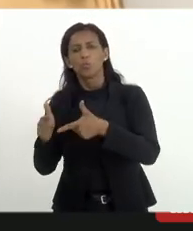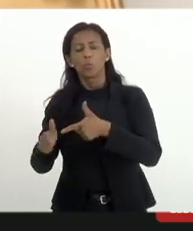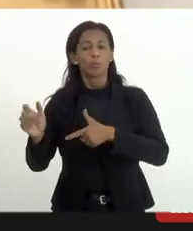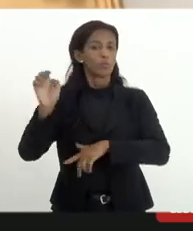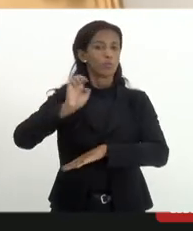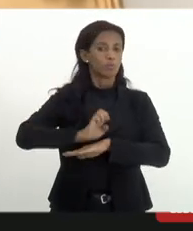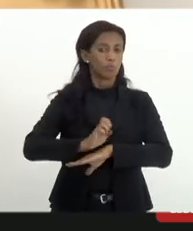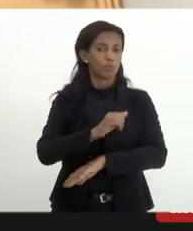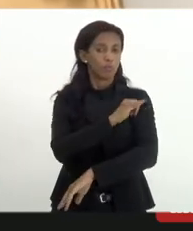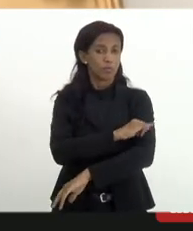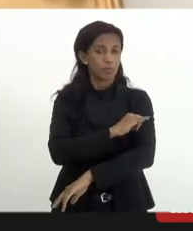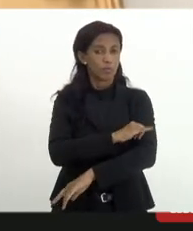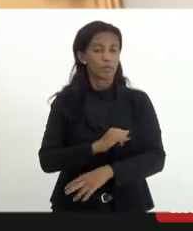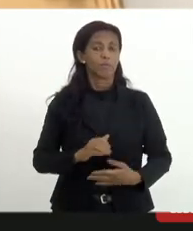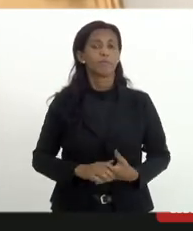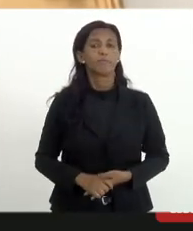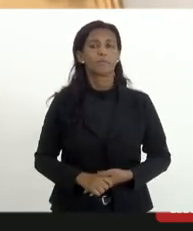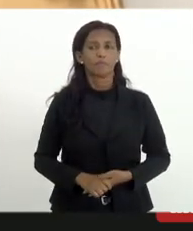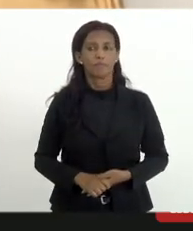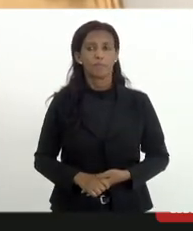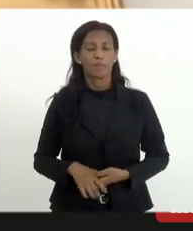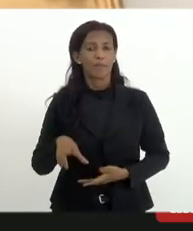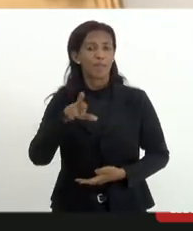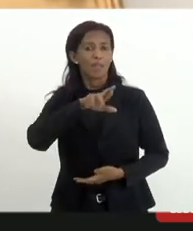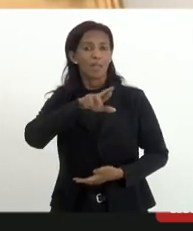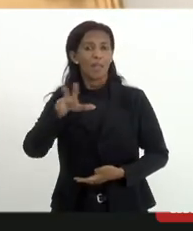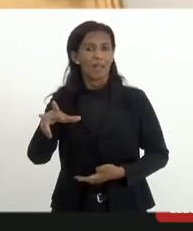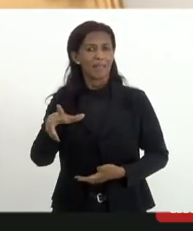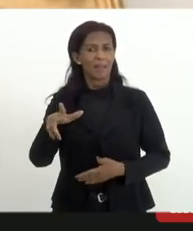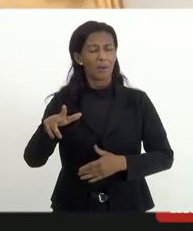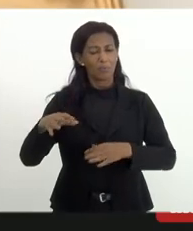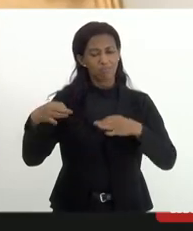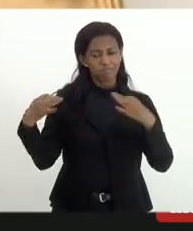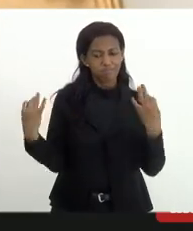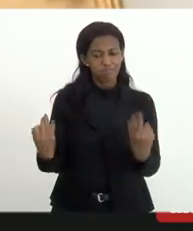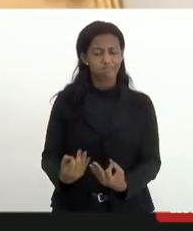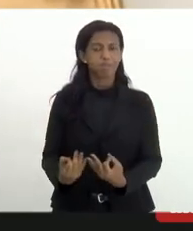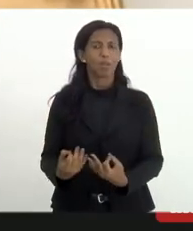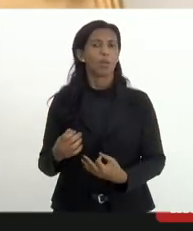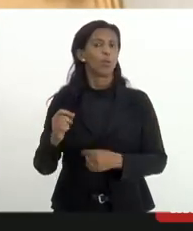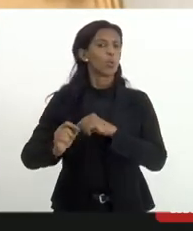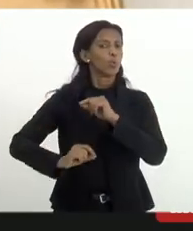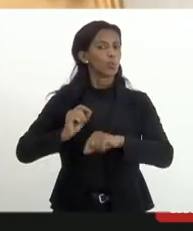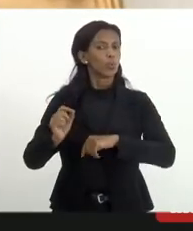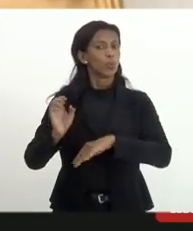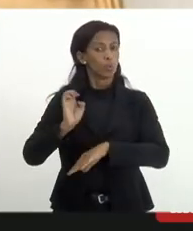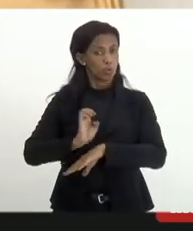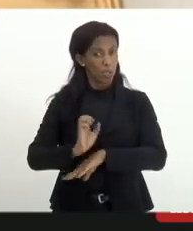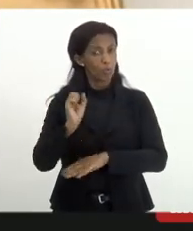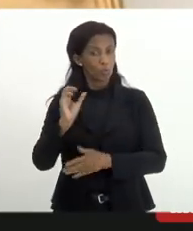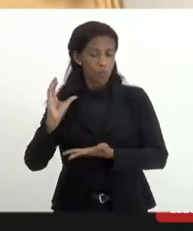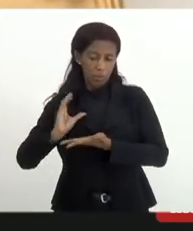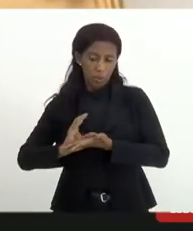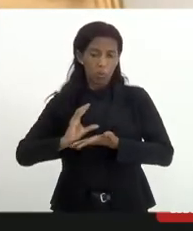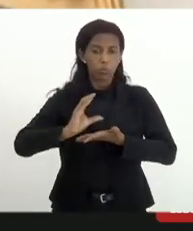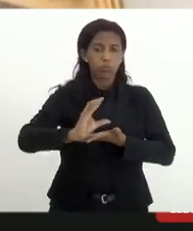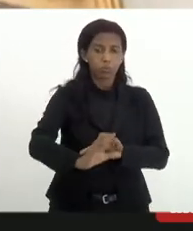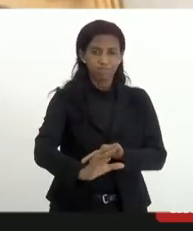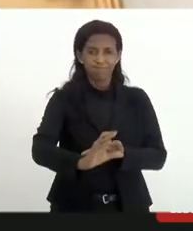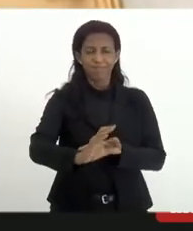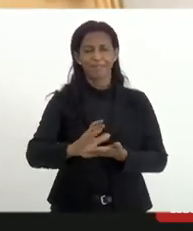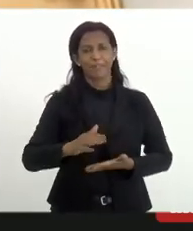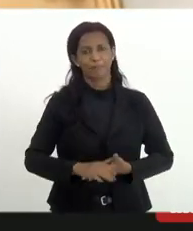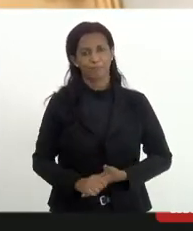Rio de Janeiro, que é a não eficiência a respeito daquilo que o Rio de Janeiro poderia ter recebido